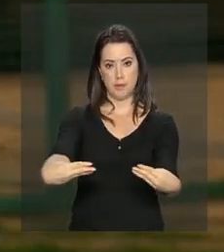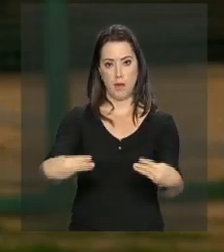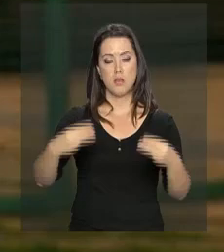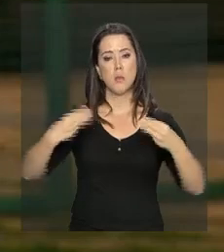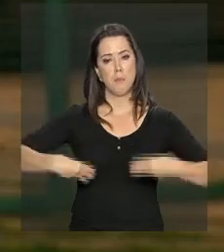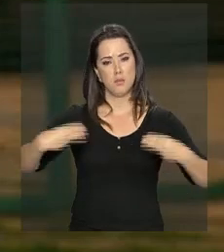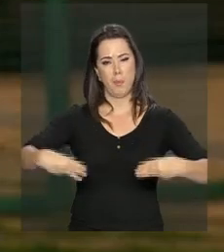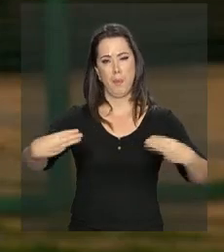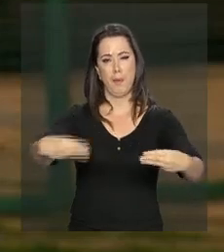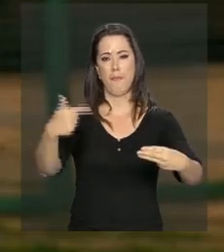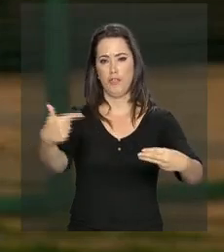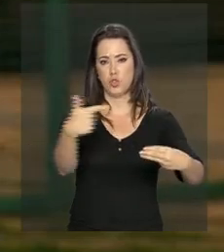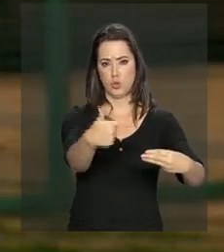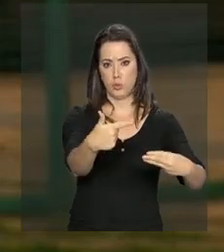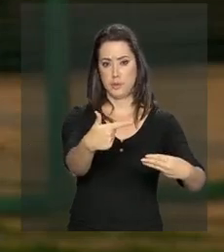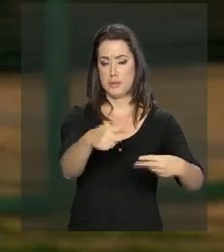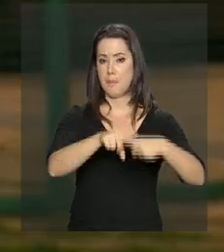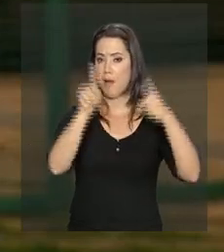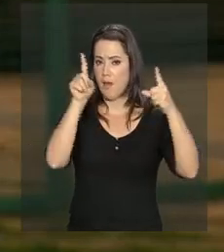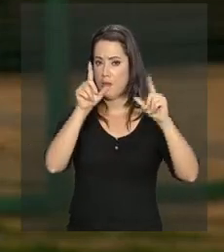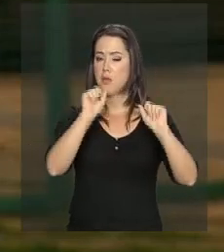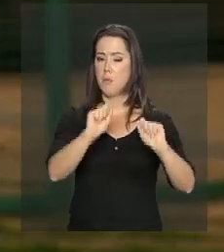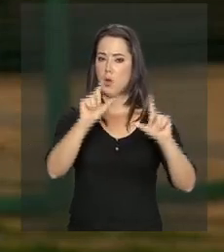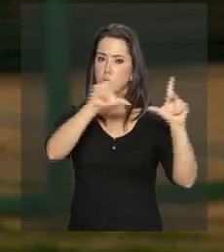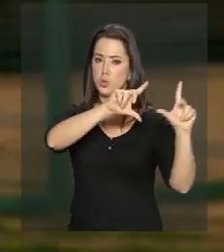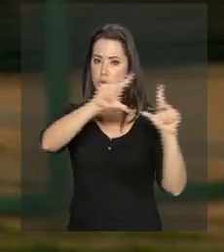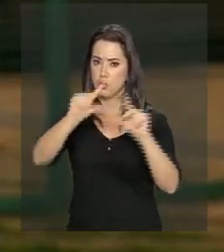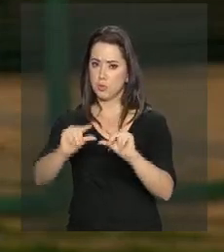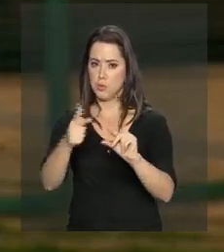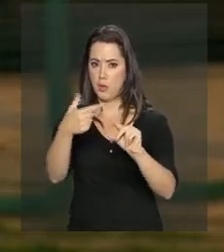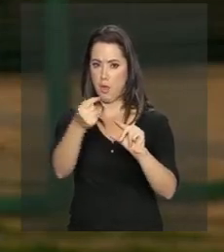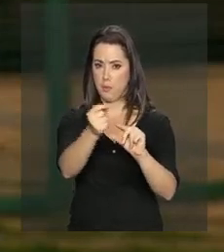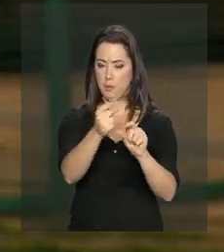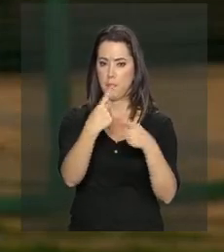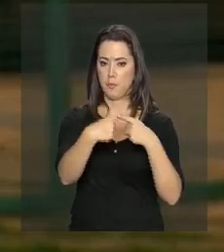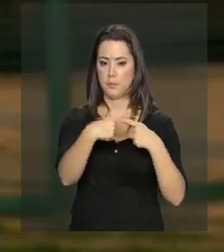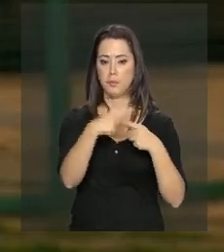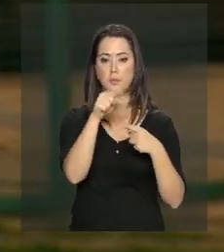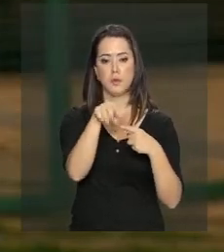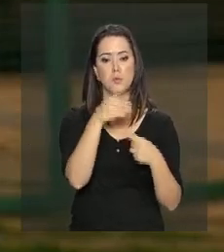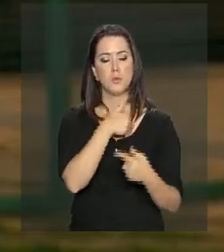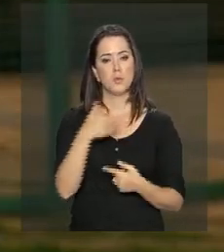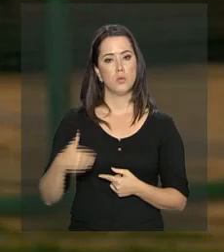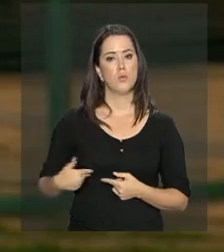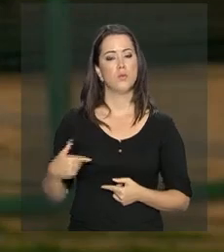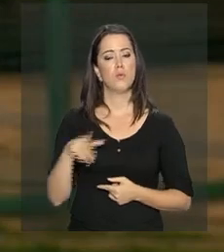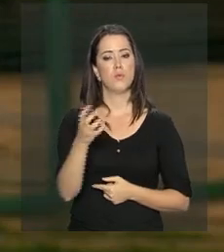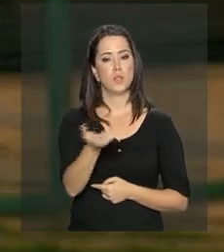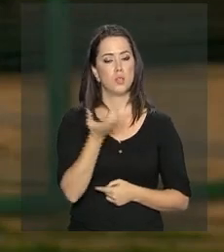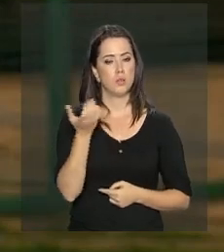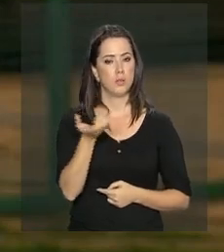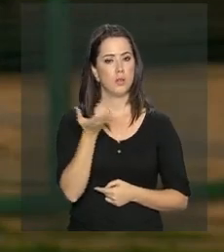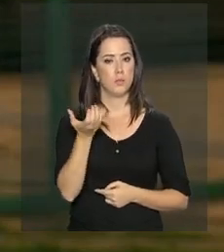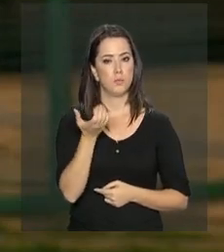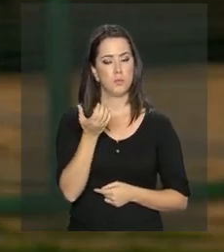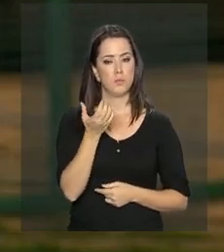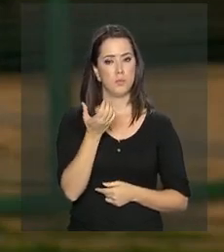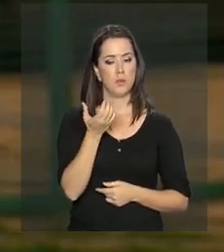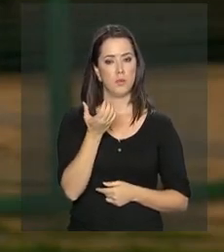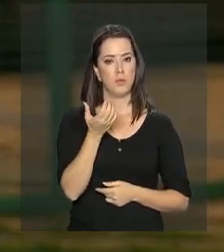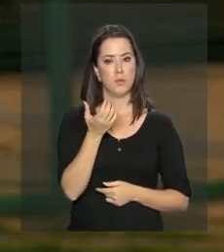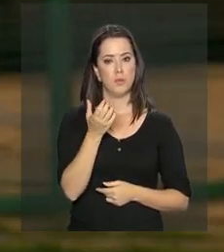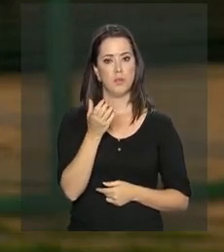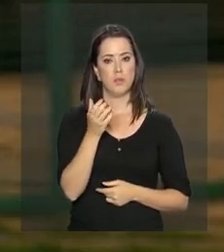segundo essa estrutura sendo que esse número pode ser reduzido para 20 porque o governo eleito pretende tornar a